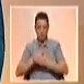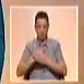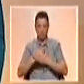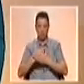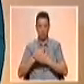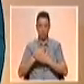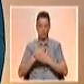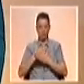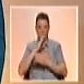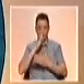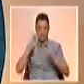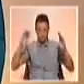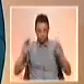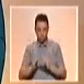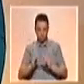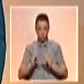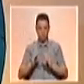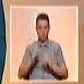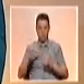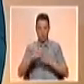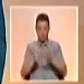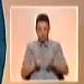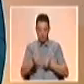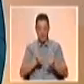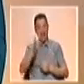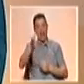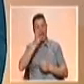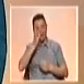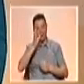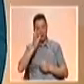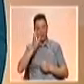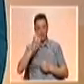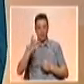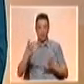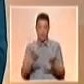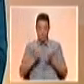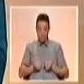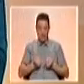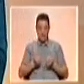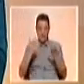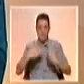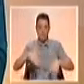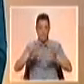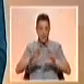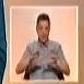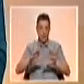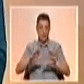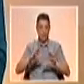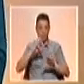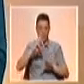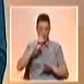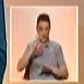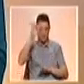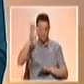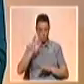visam reduzir o consumo de água ou gerir a água de uma forma mais sustentável, mas olhando para estes números, cerca de